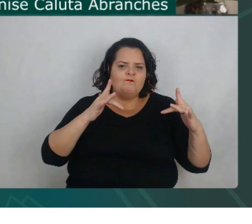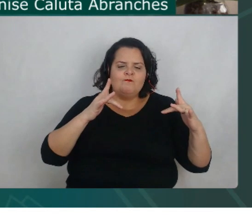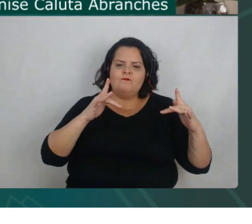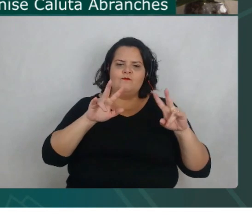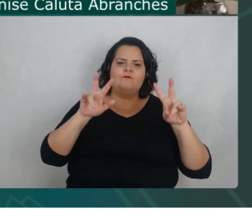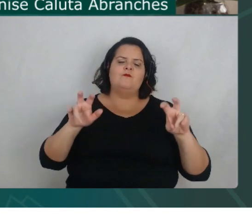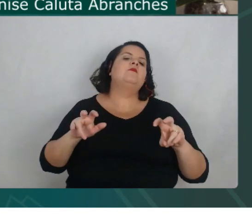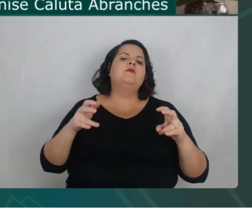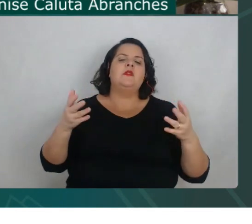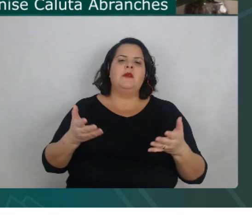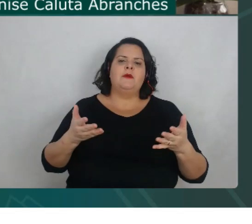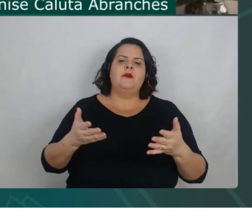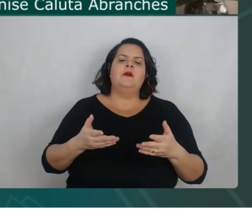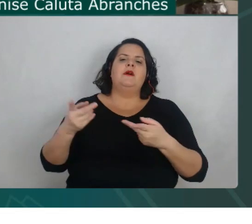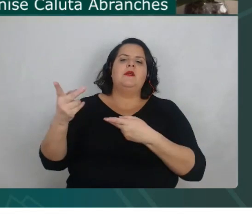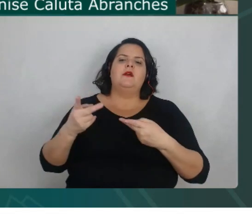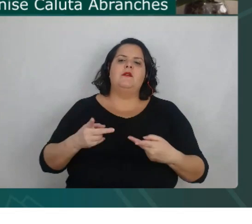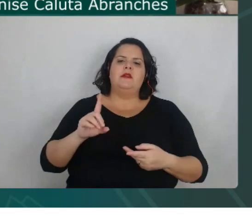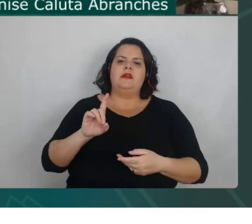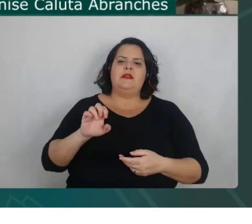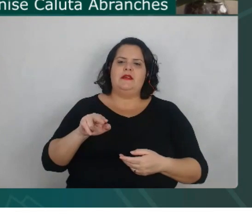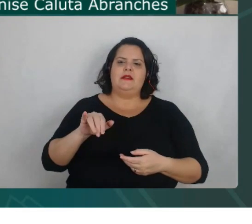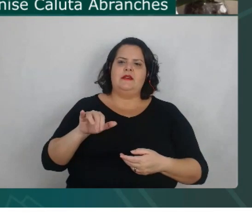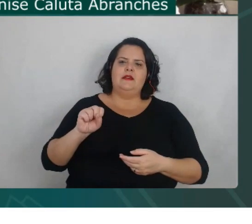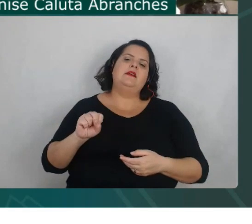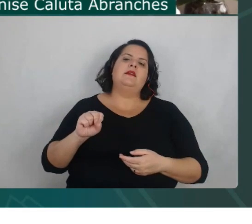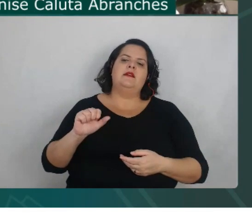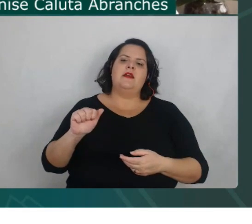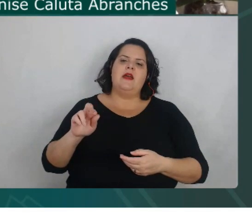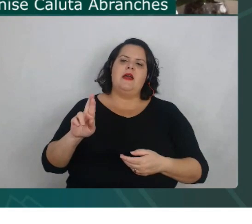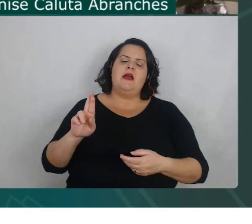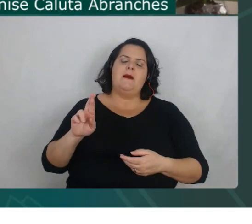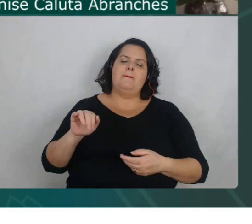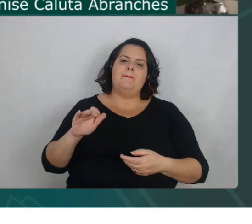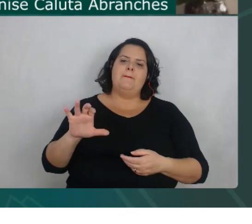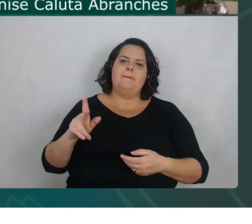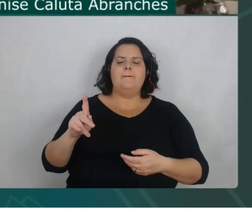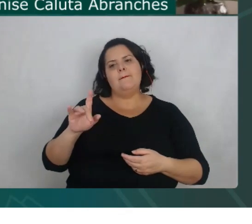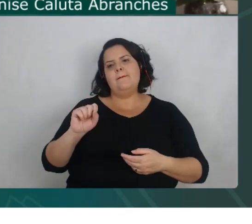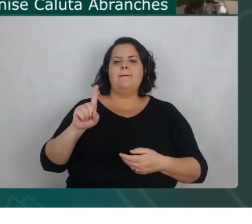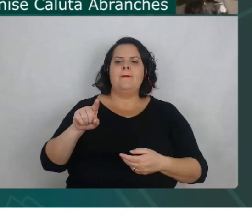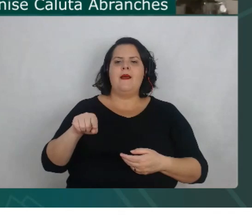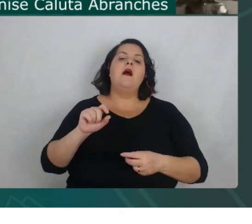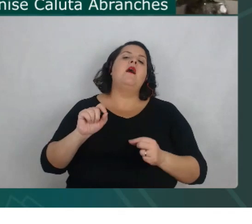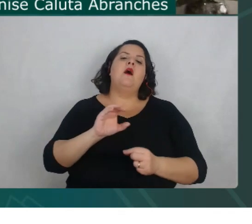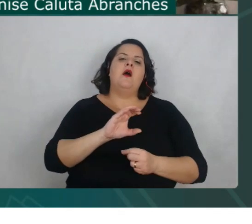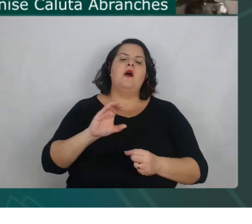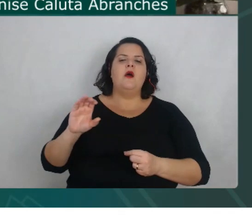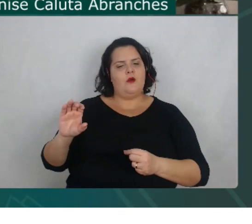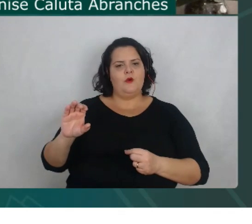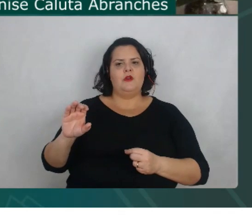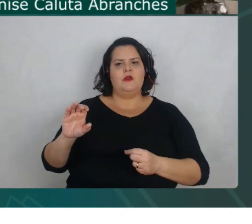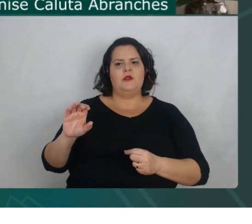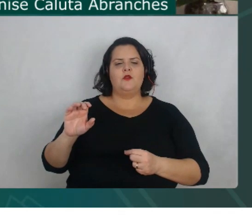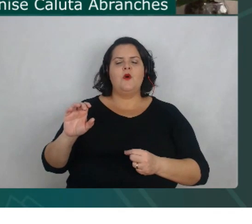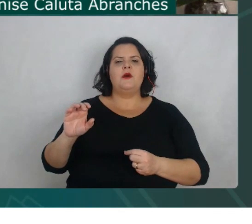prazer de convidar Denise Abranches. Denise, coordenadora do Serviço de Odontologia